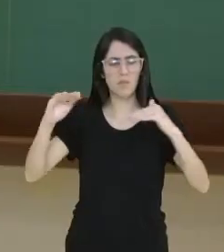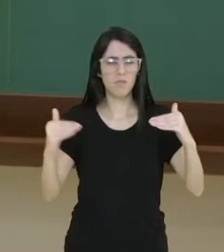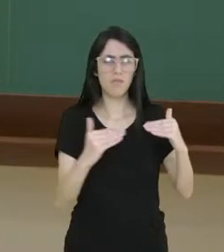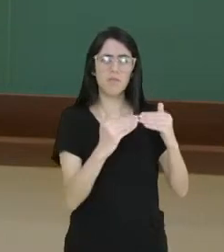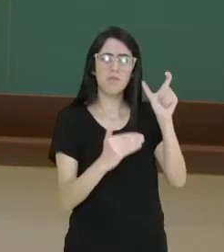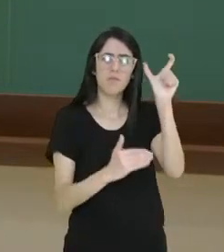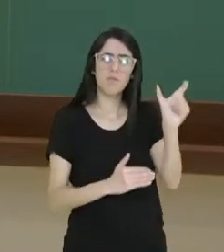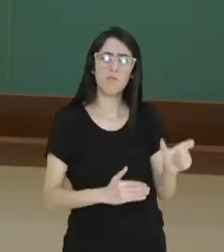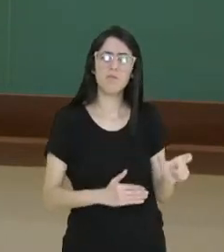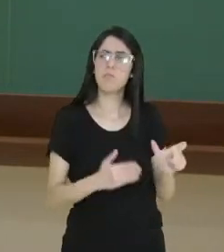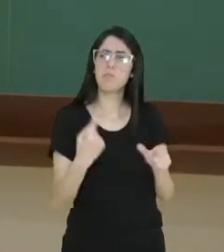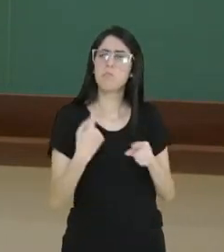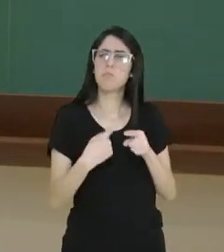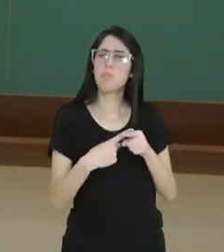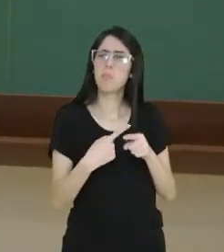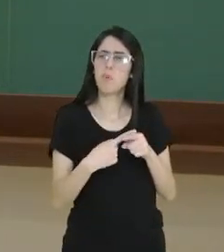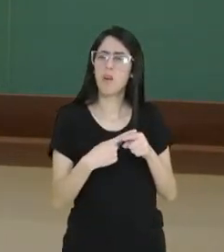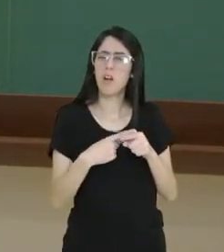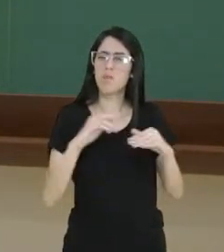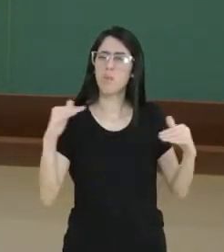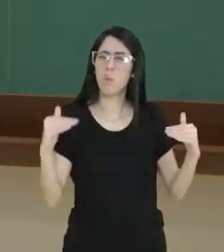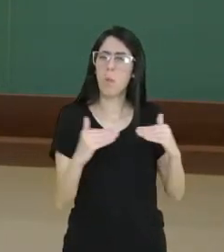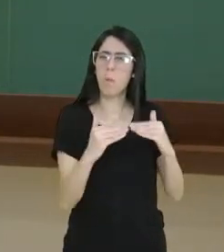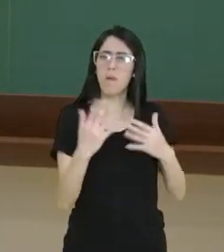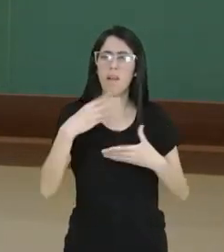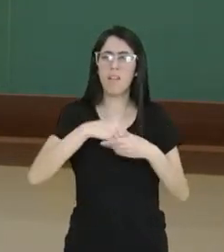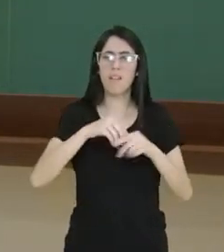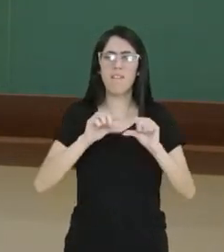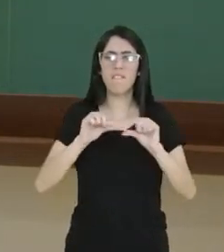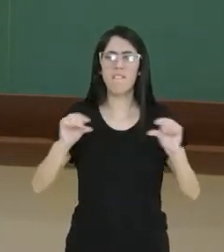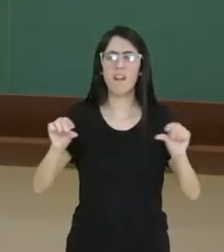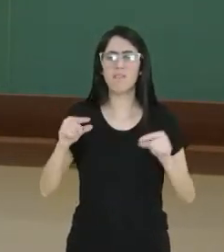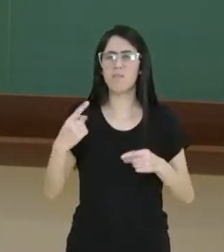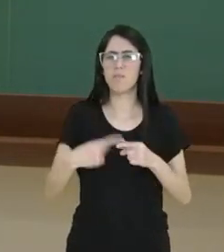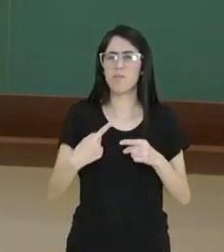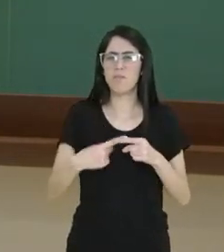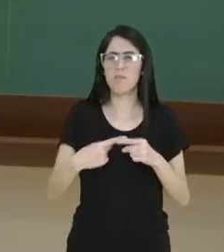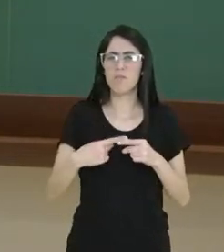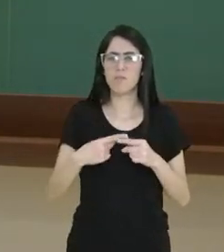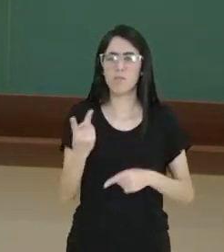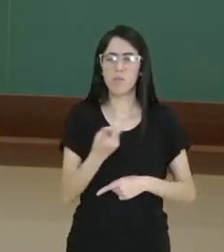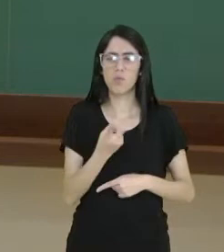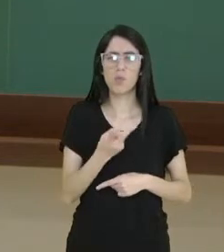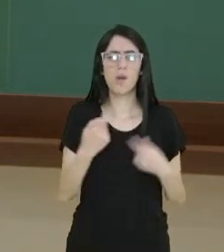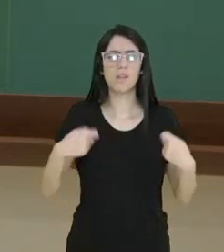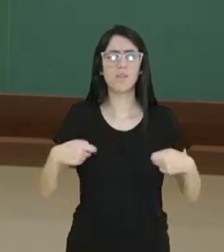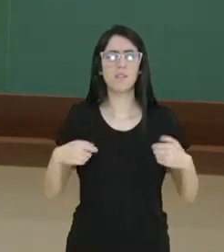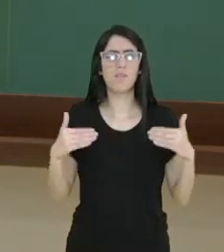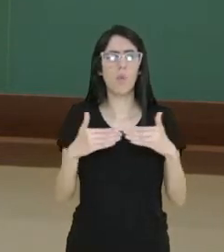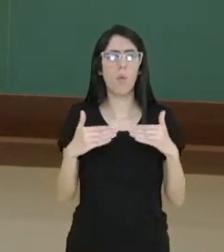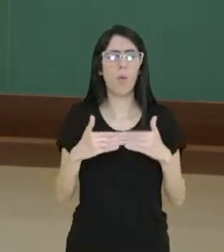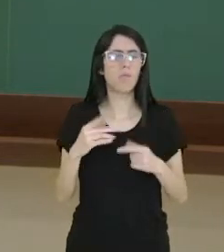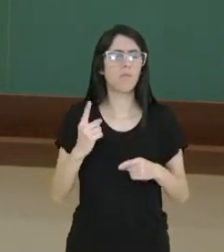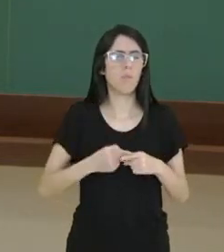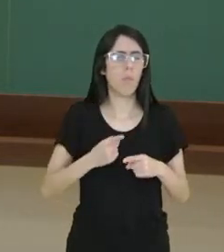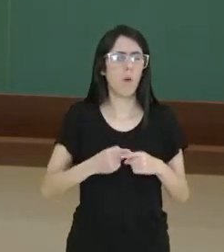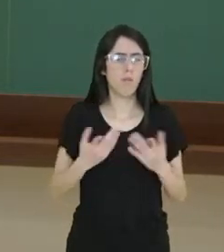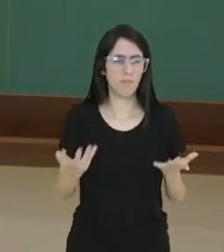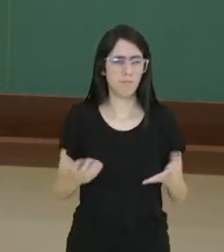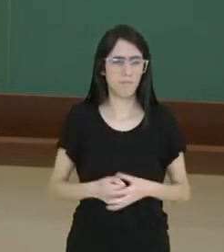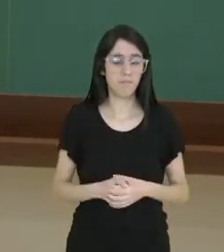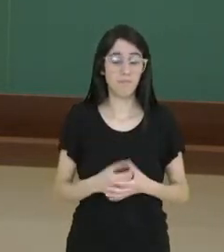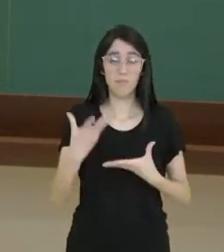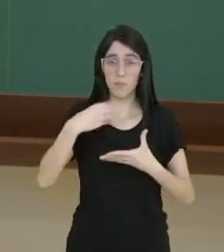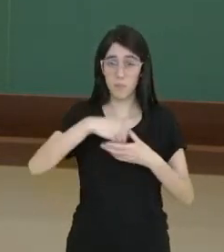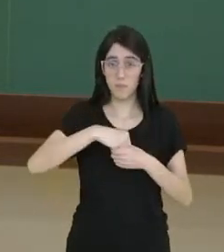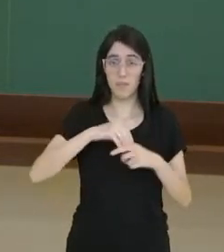sujeito, né, dentro de uma oração? Por que será que isso é necessário? Então, claro, na língua